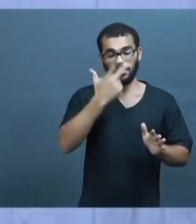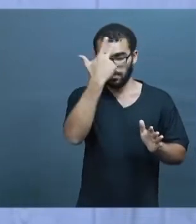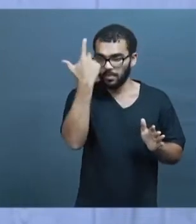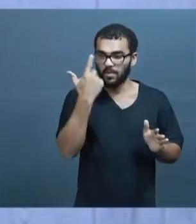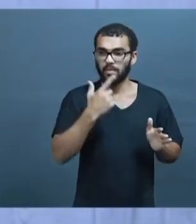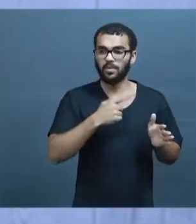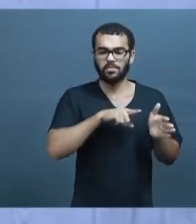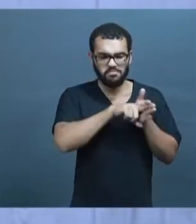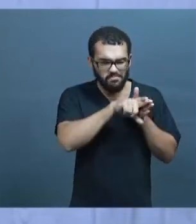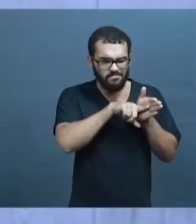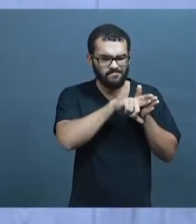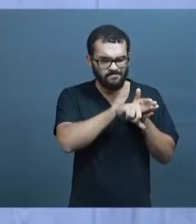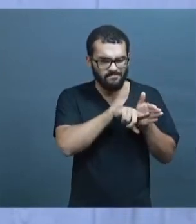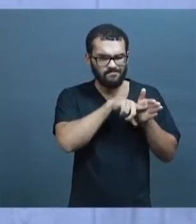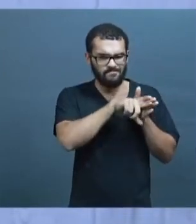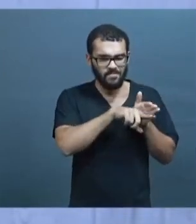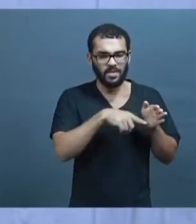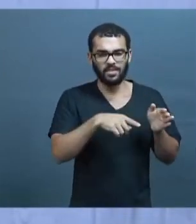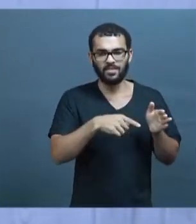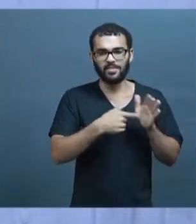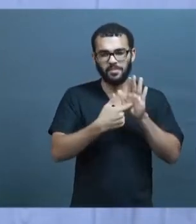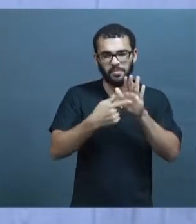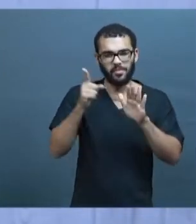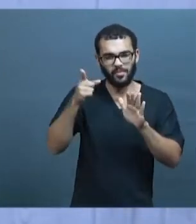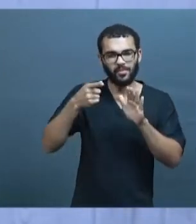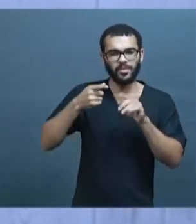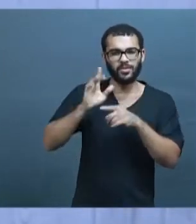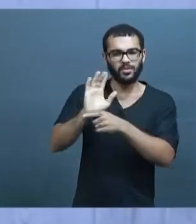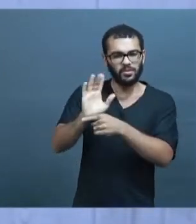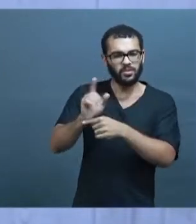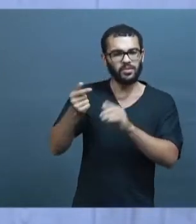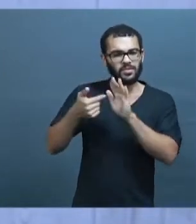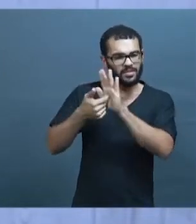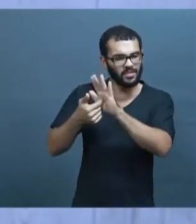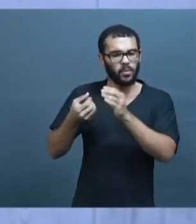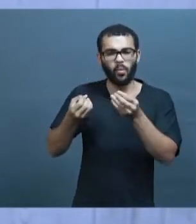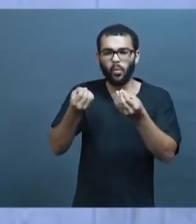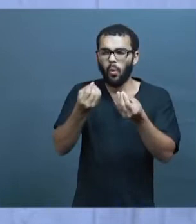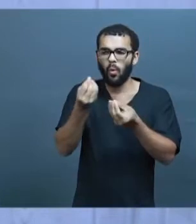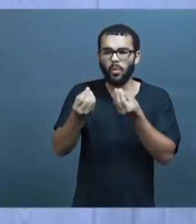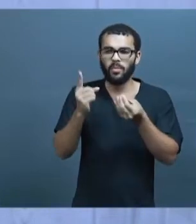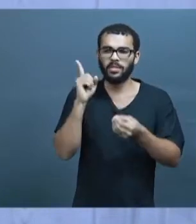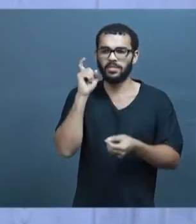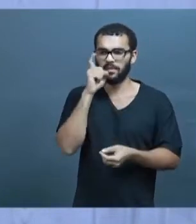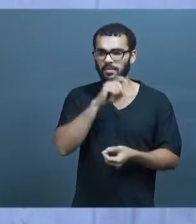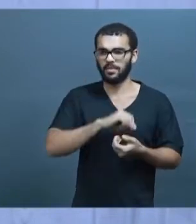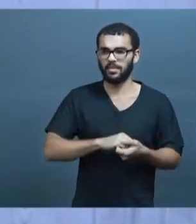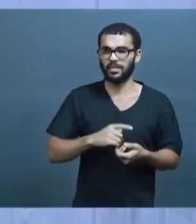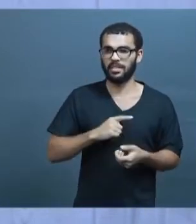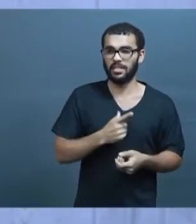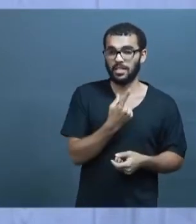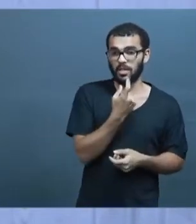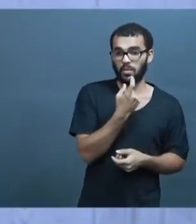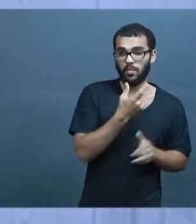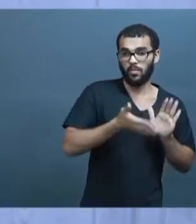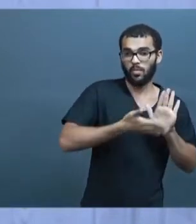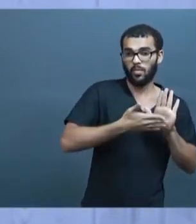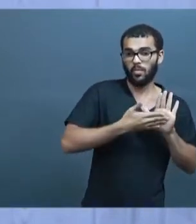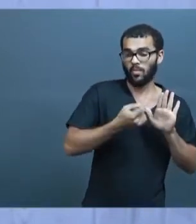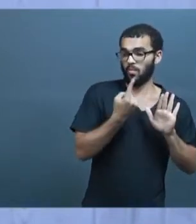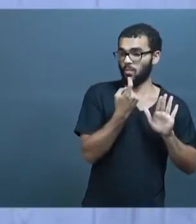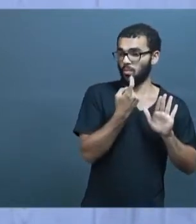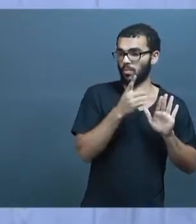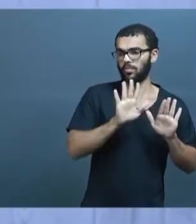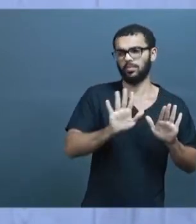explorado agora, né, das dificuldades econômicas. Não existe uma só proposta de reforma, não existe uma